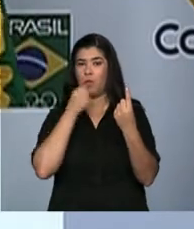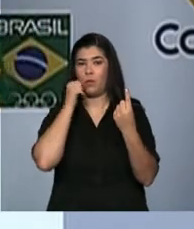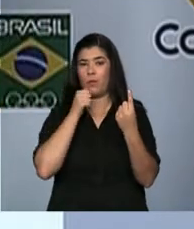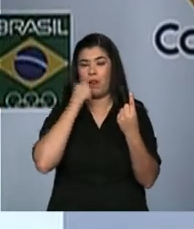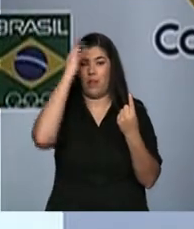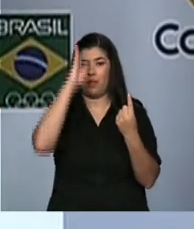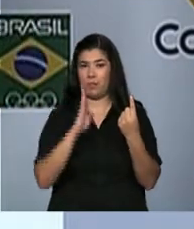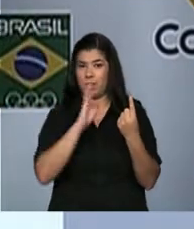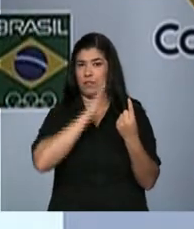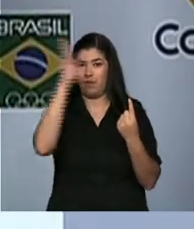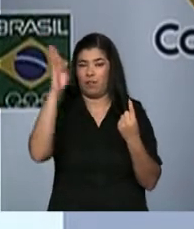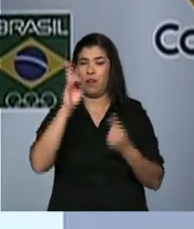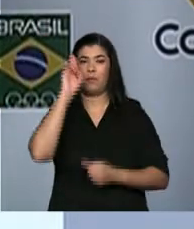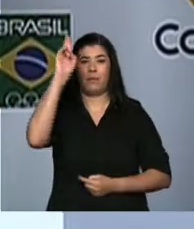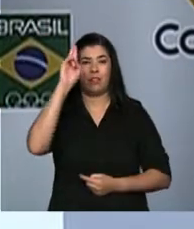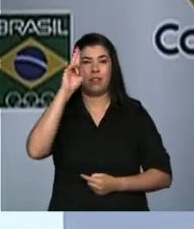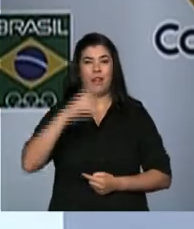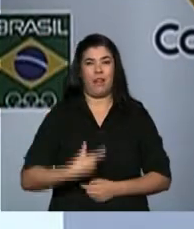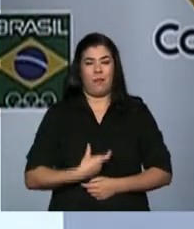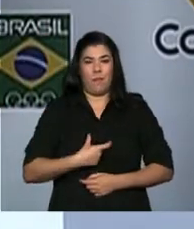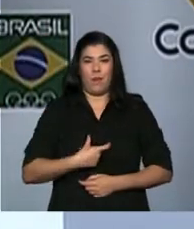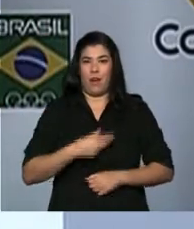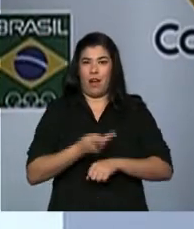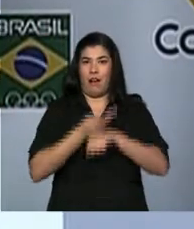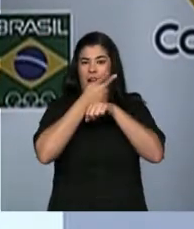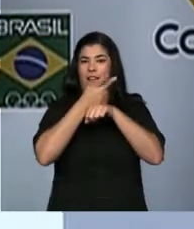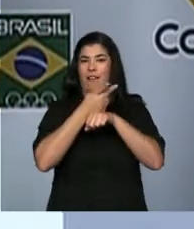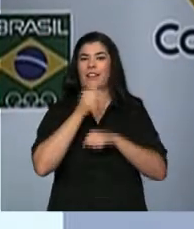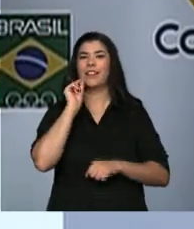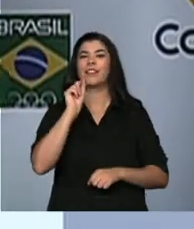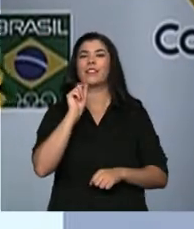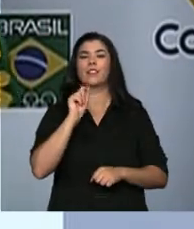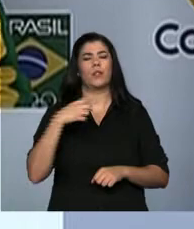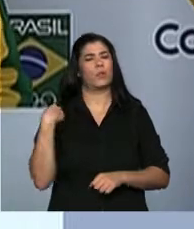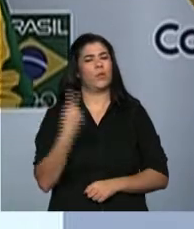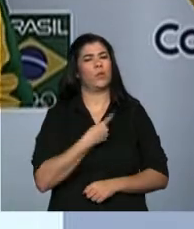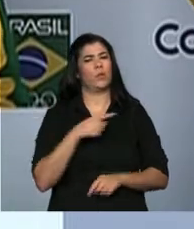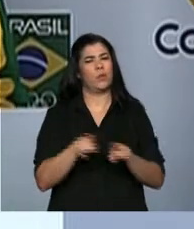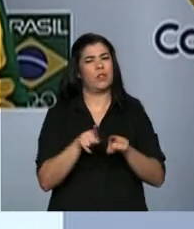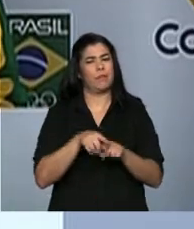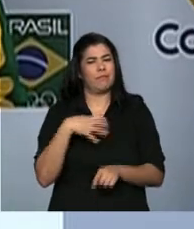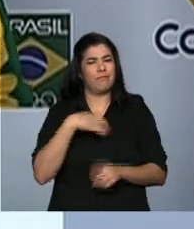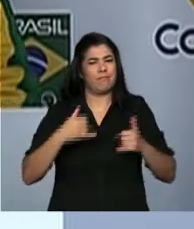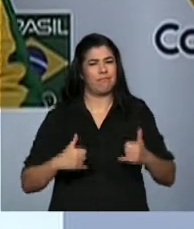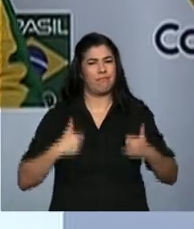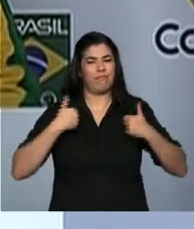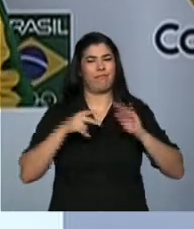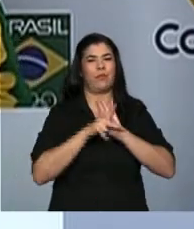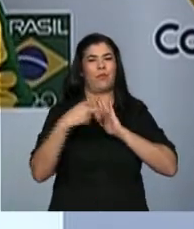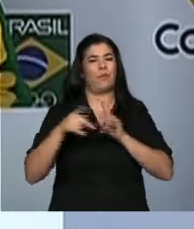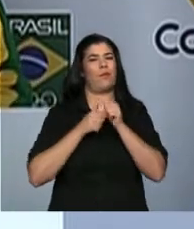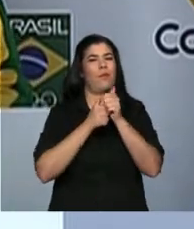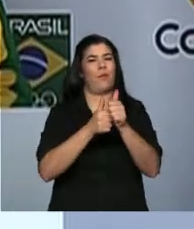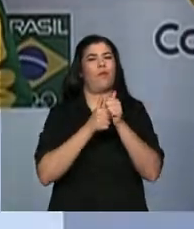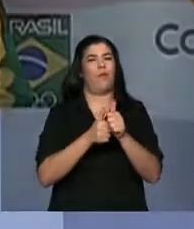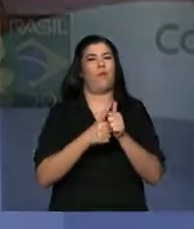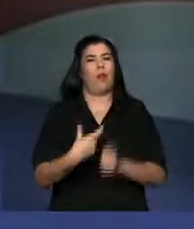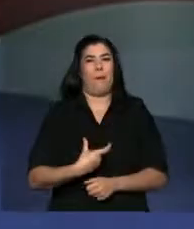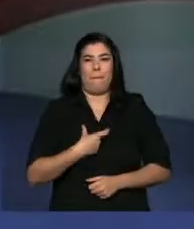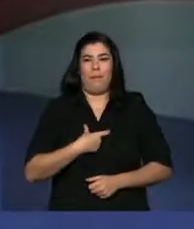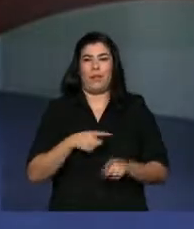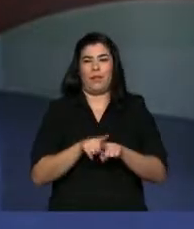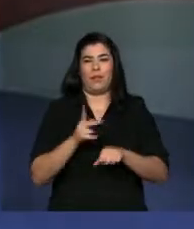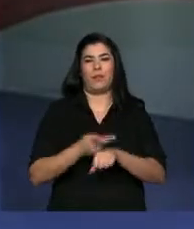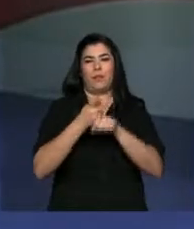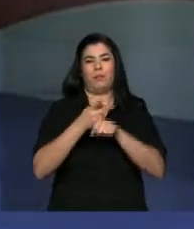atleta brasileira sobe ao pódio, é com orgulho que cada um de nós acompanha cada medalha,